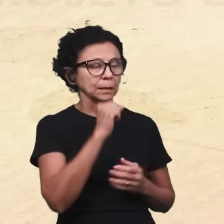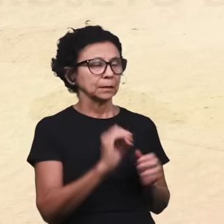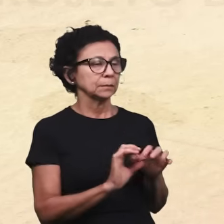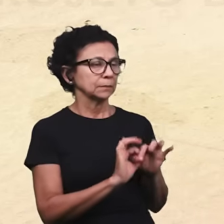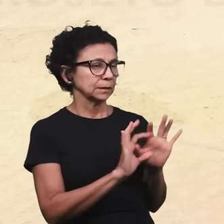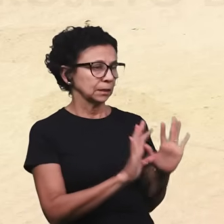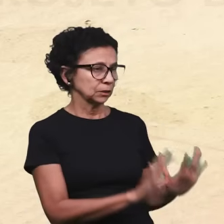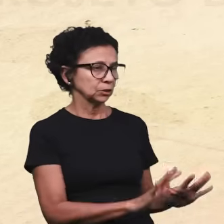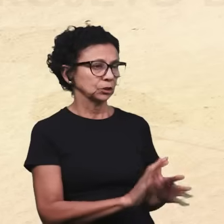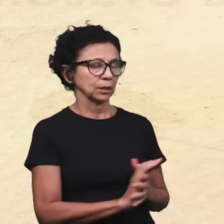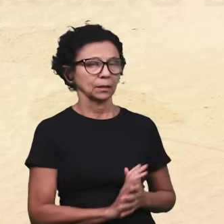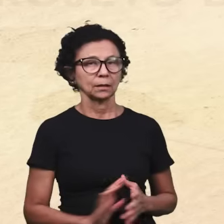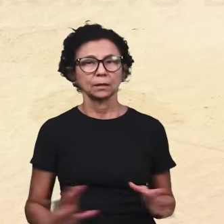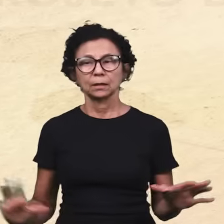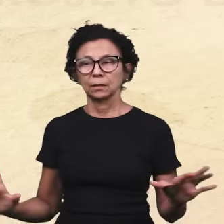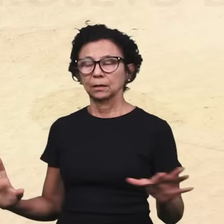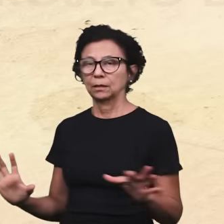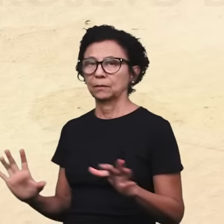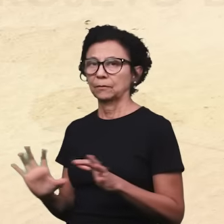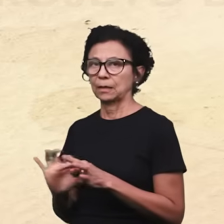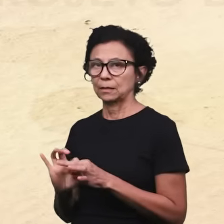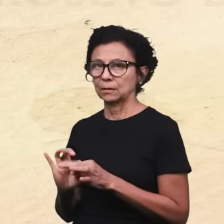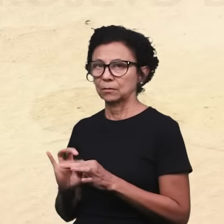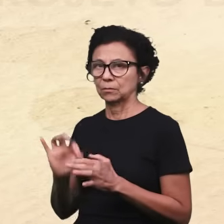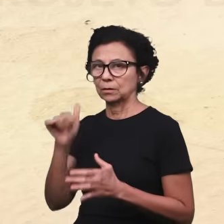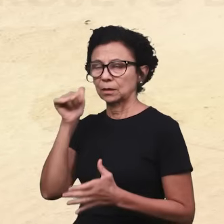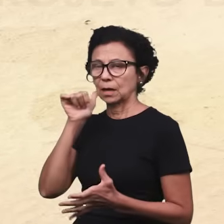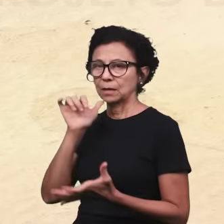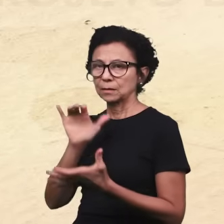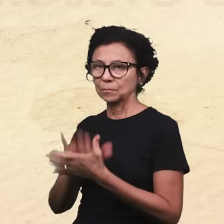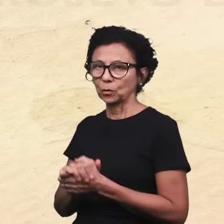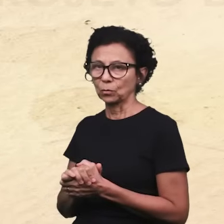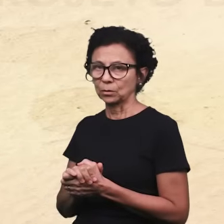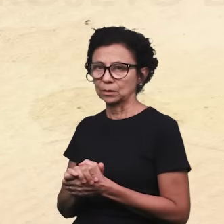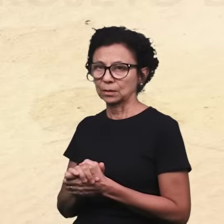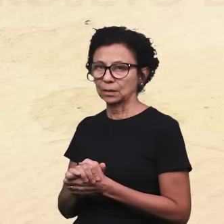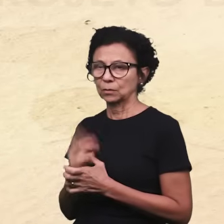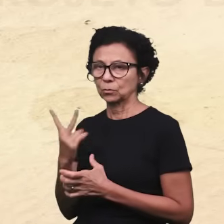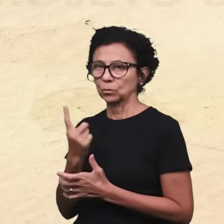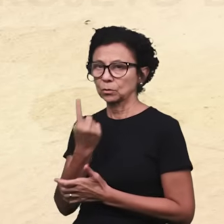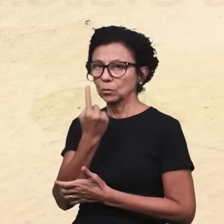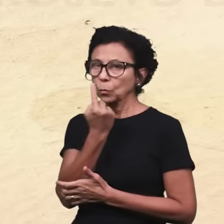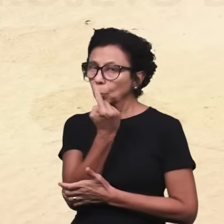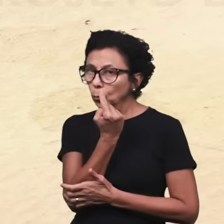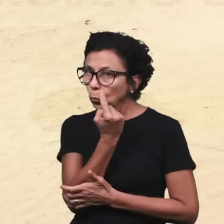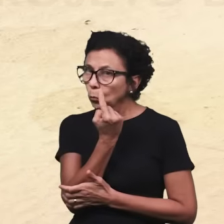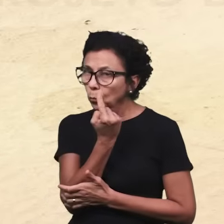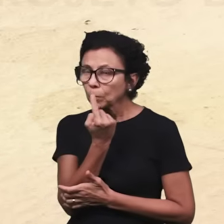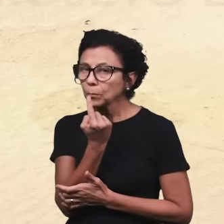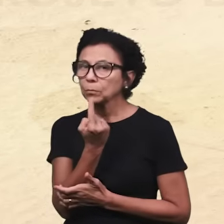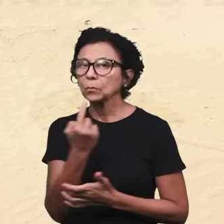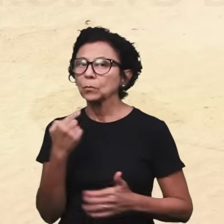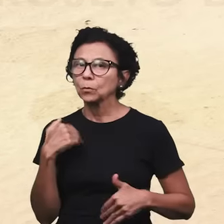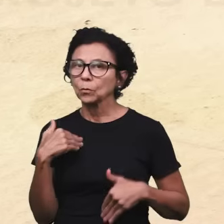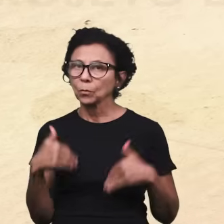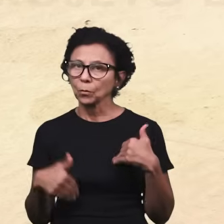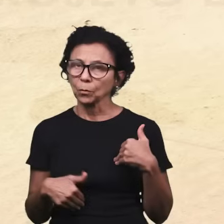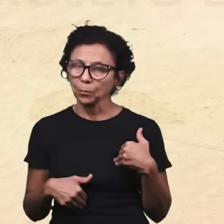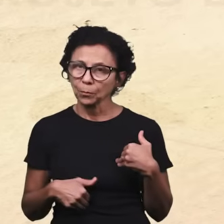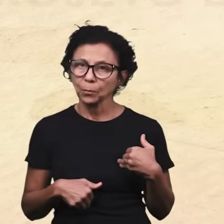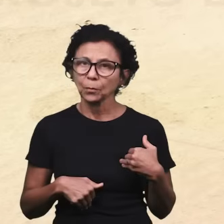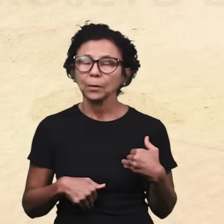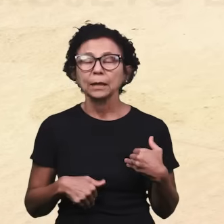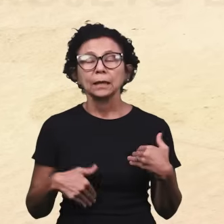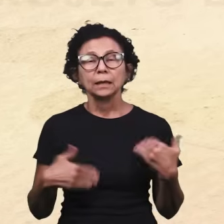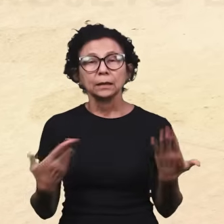e serão dois numa carne. Grande é este mistério, digo, porém, a respeito